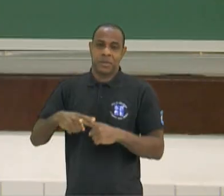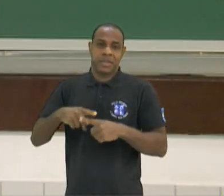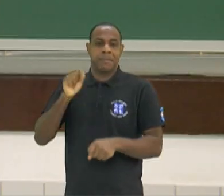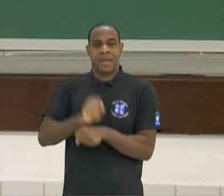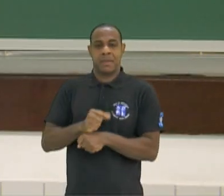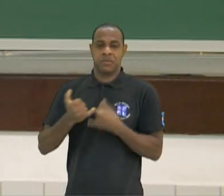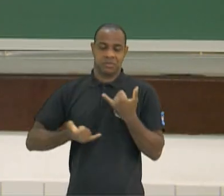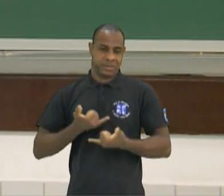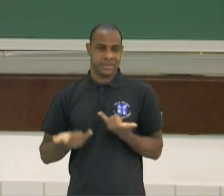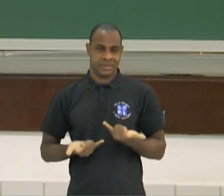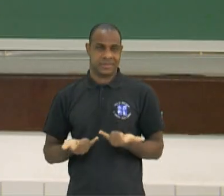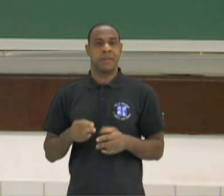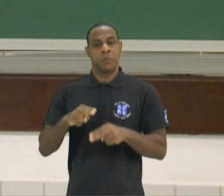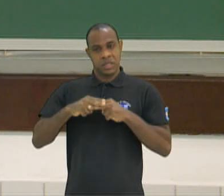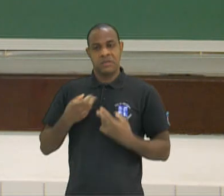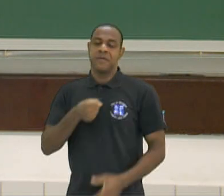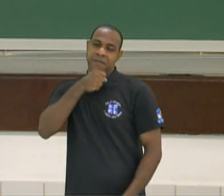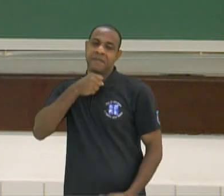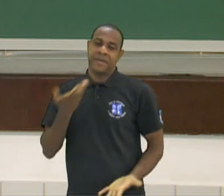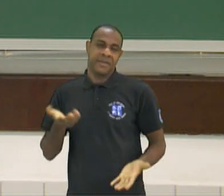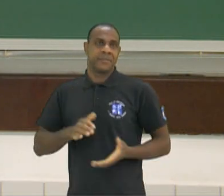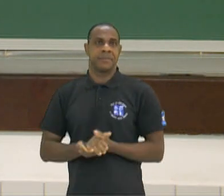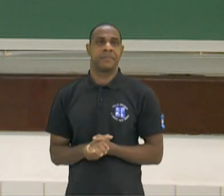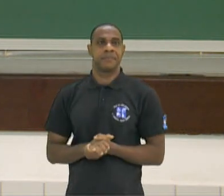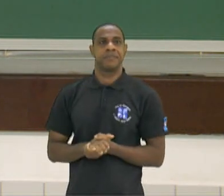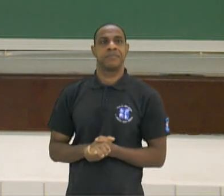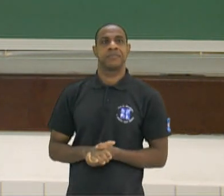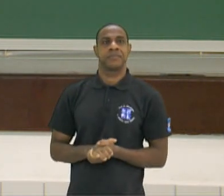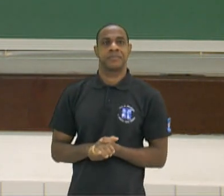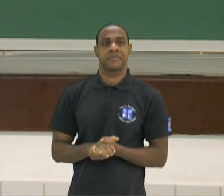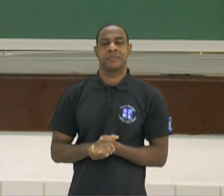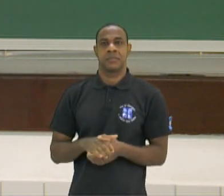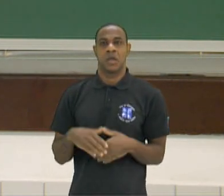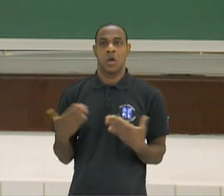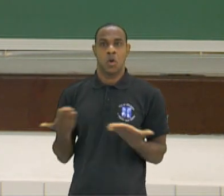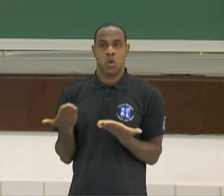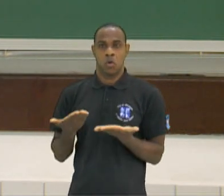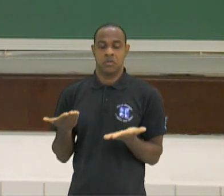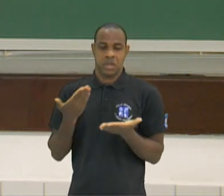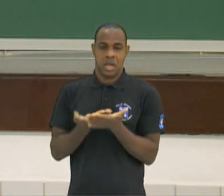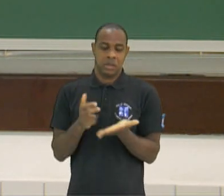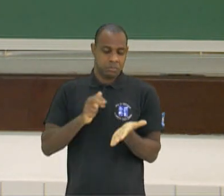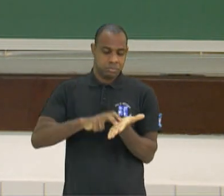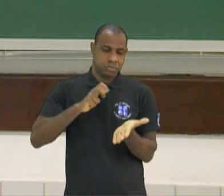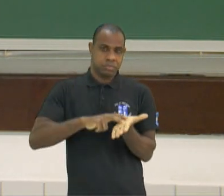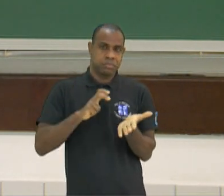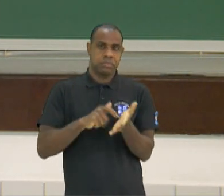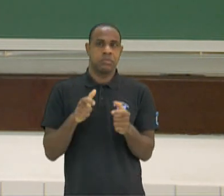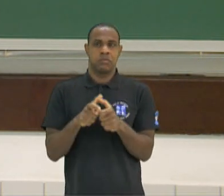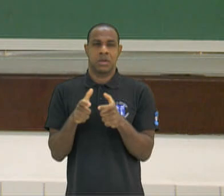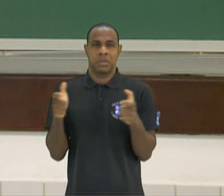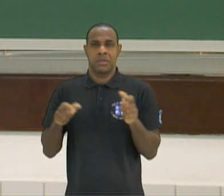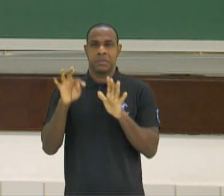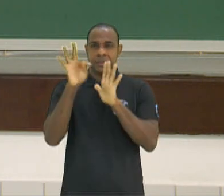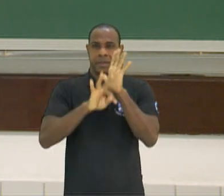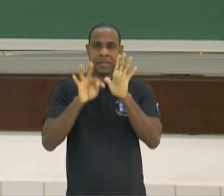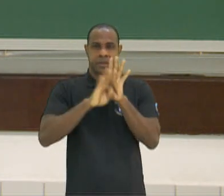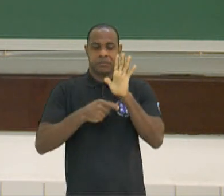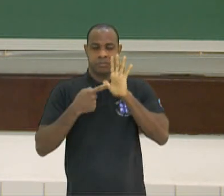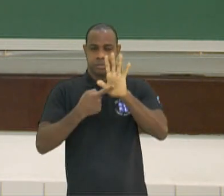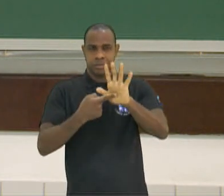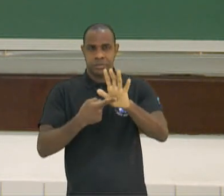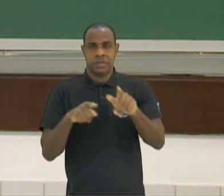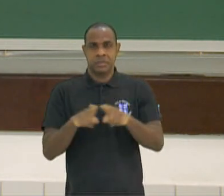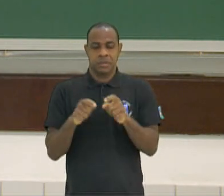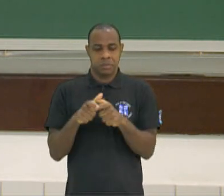ok? Students, na aula de hoje nós ampliamos o nosso vocabulário dentro dos nossos textos e